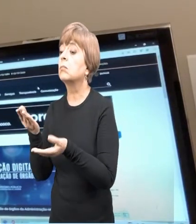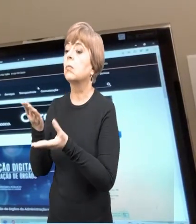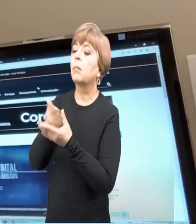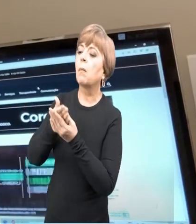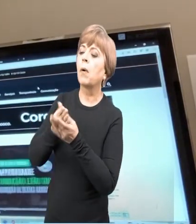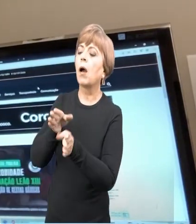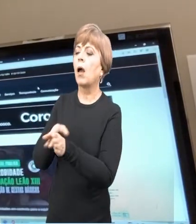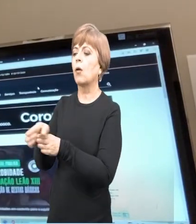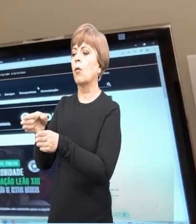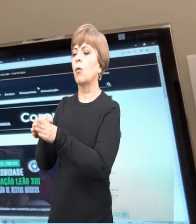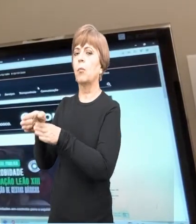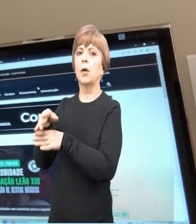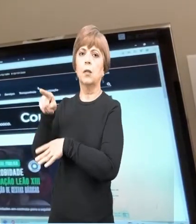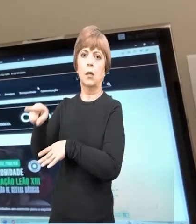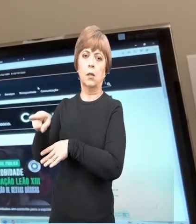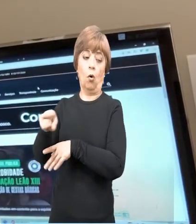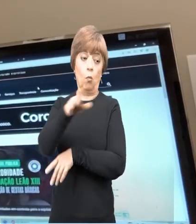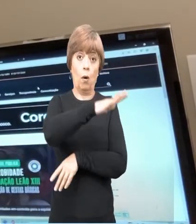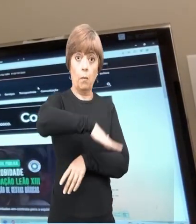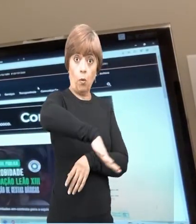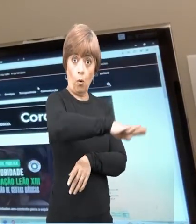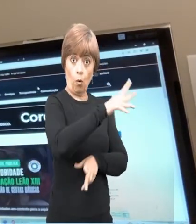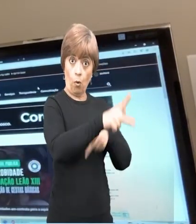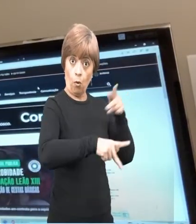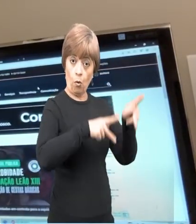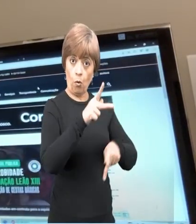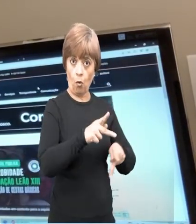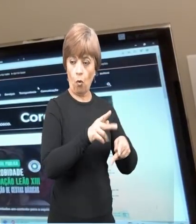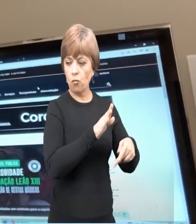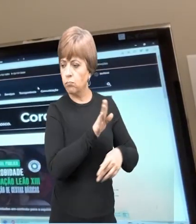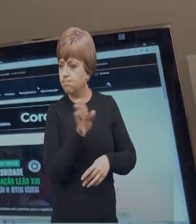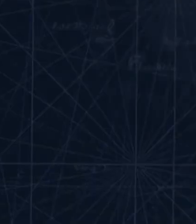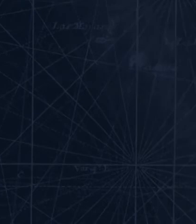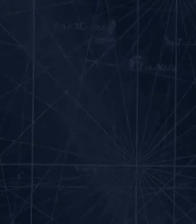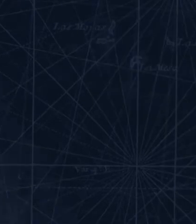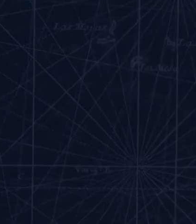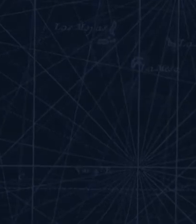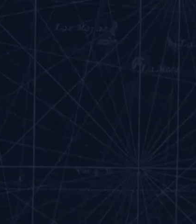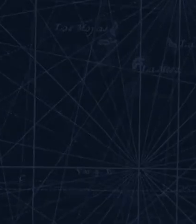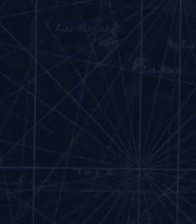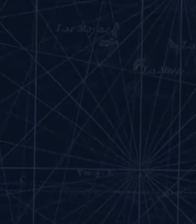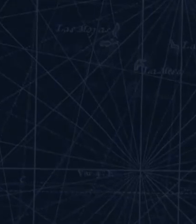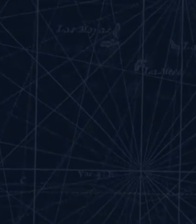para que a população e os pacientes sejam atendidos da melhor maneira possível.